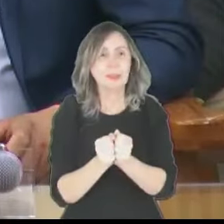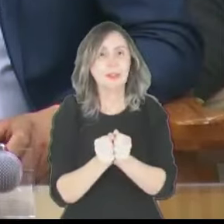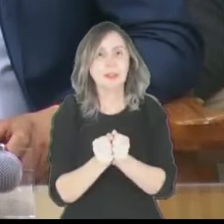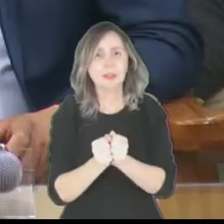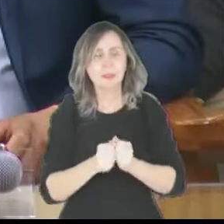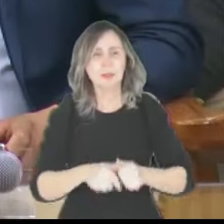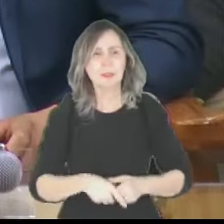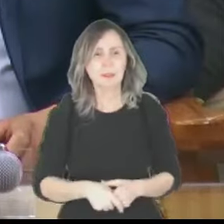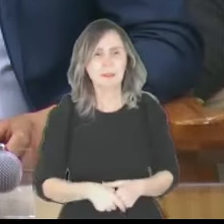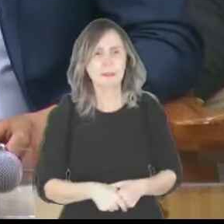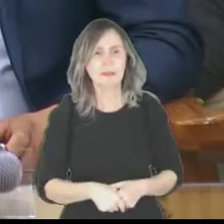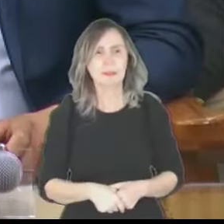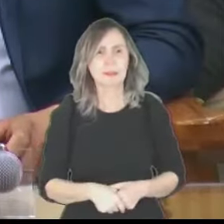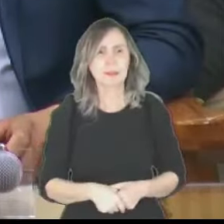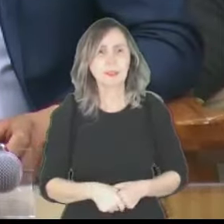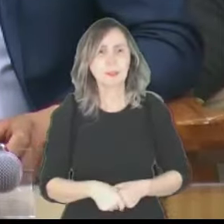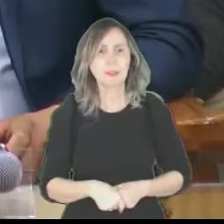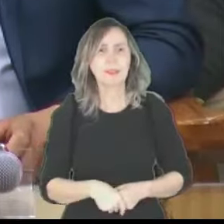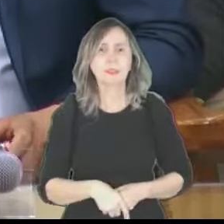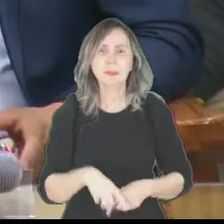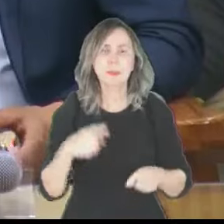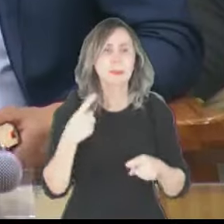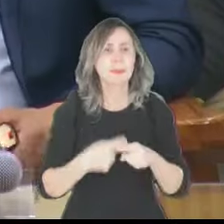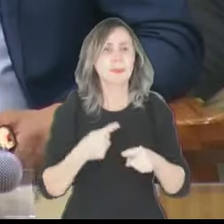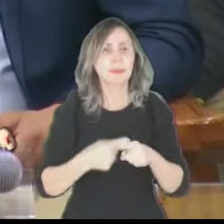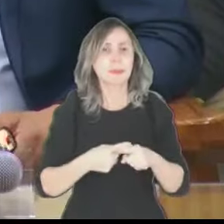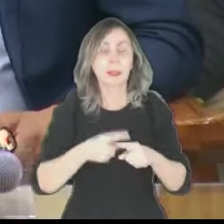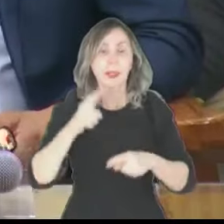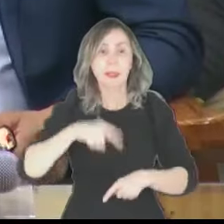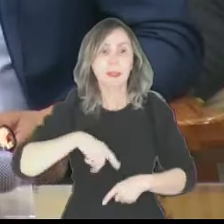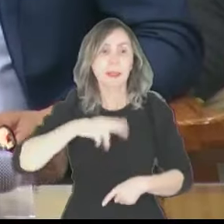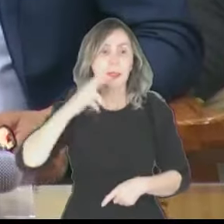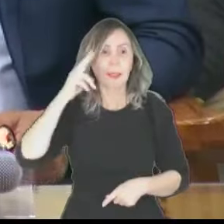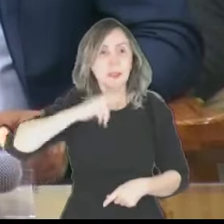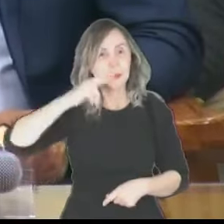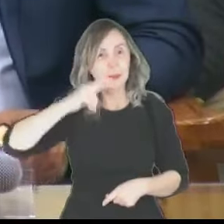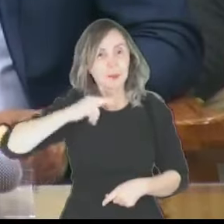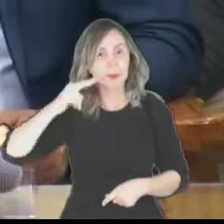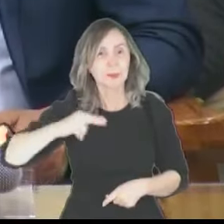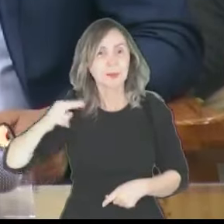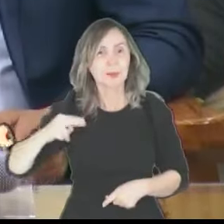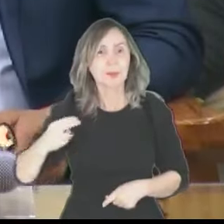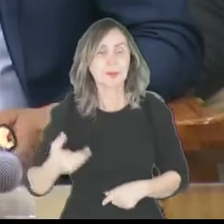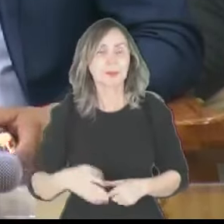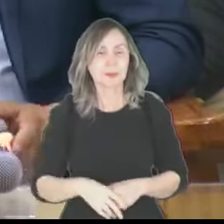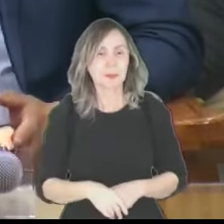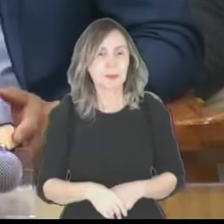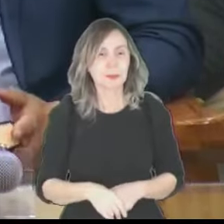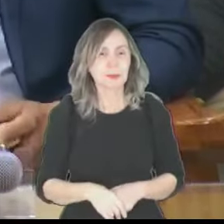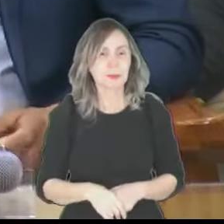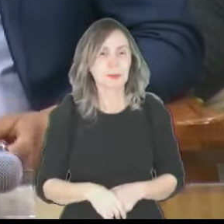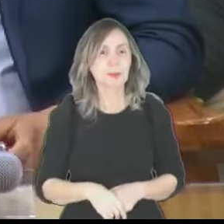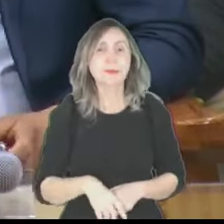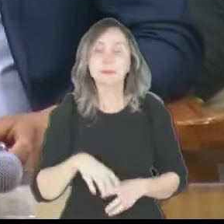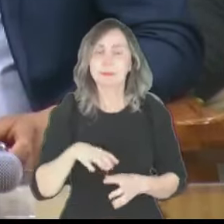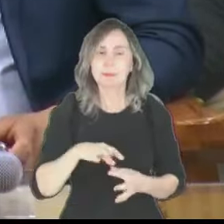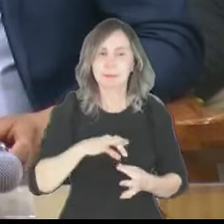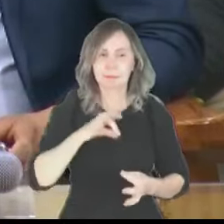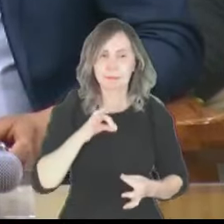-vos, porque, irmãos, isso aqui é urgente. porque Paulo, inspirado pelo Espírito, ele como